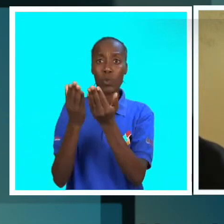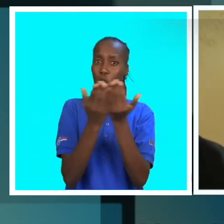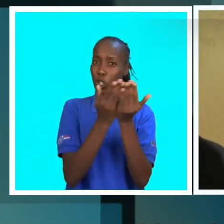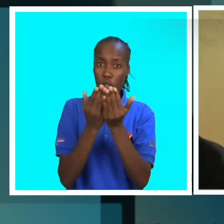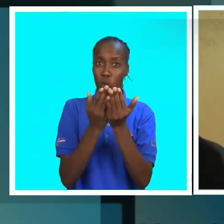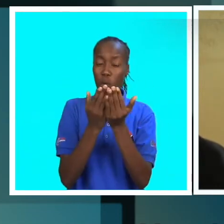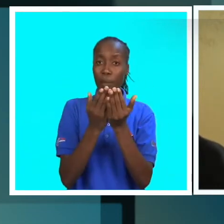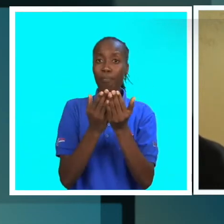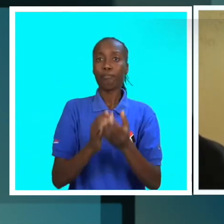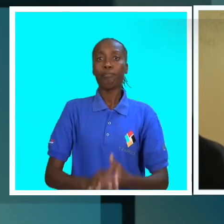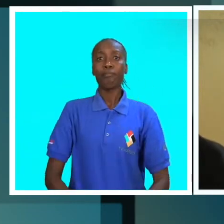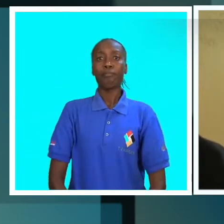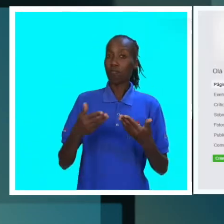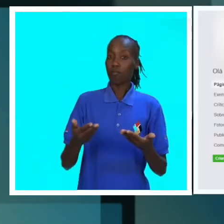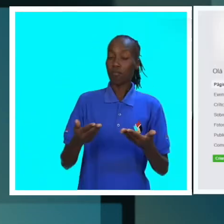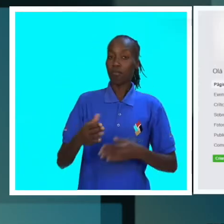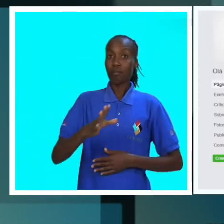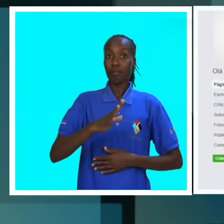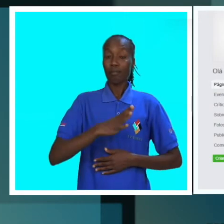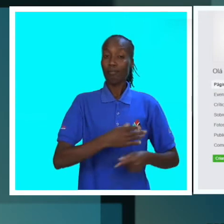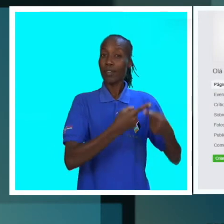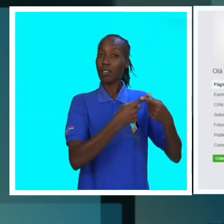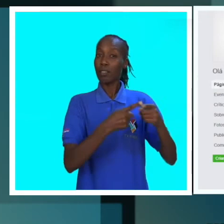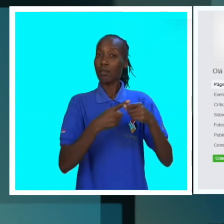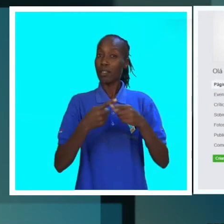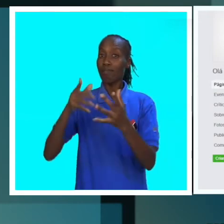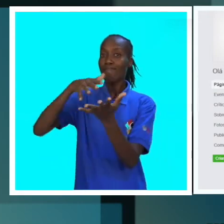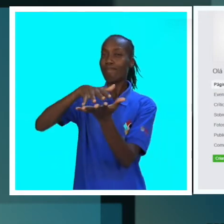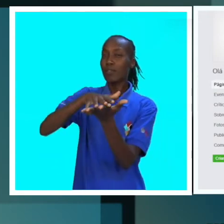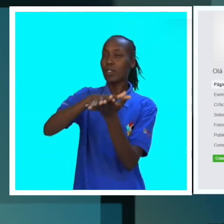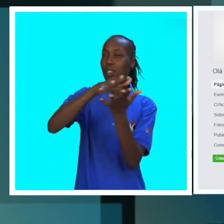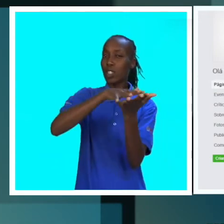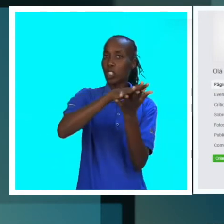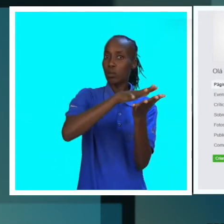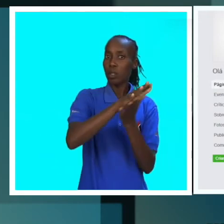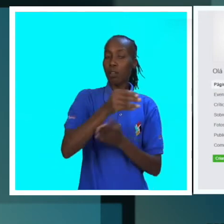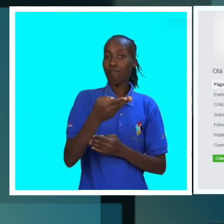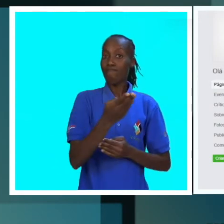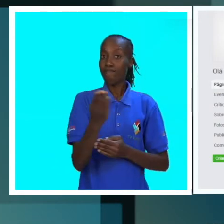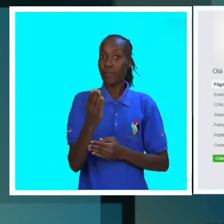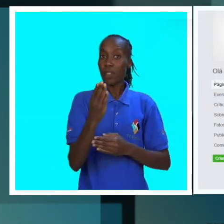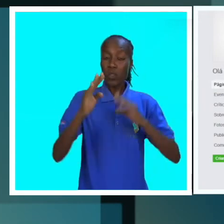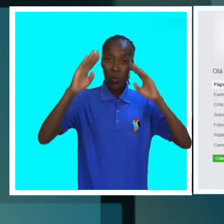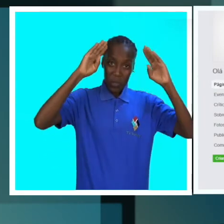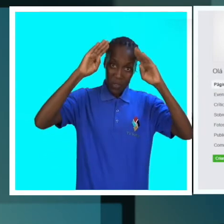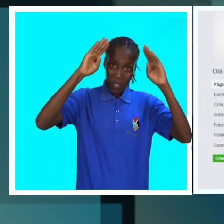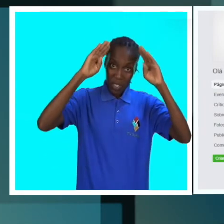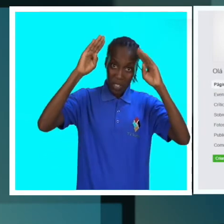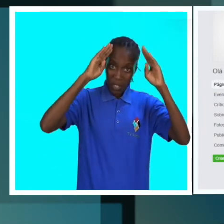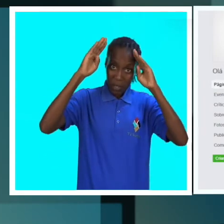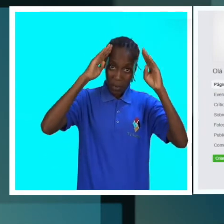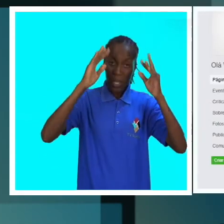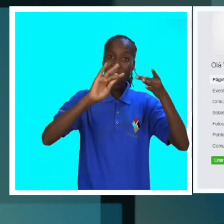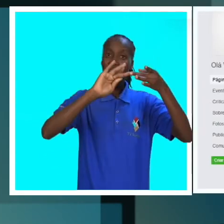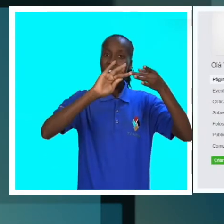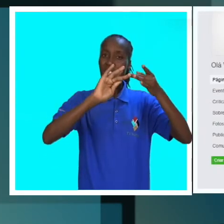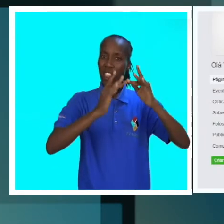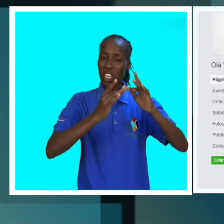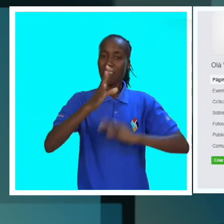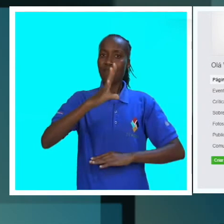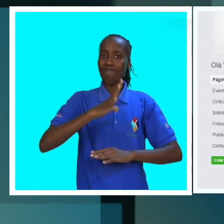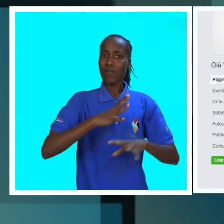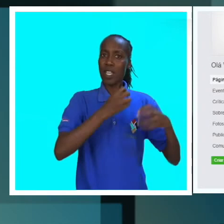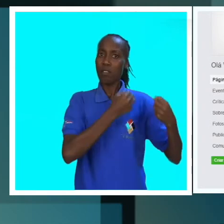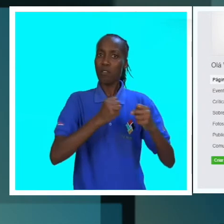estudantes e não só. Além de dar dicas sobre este mal, no Facebook, a plataforma Olá Vida